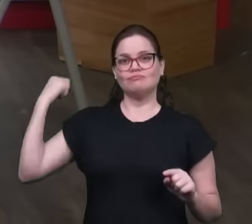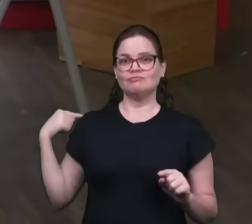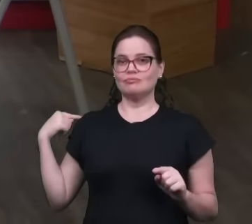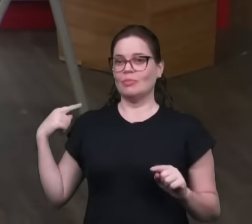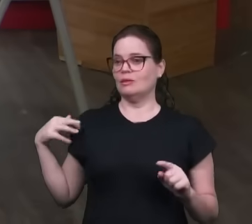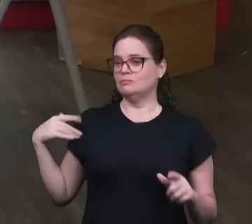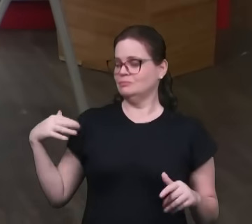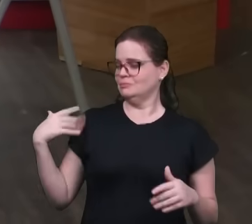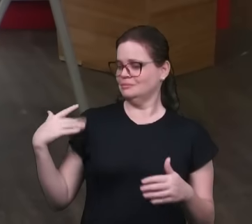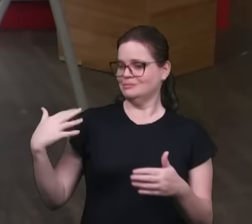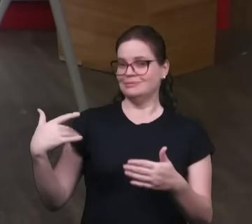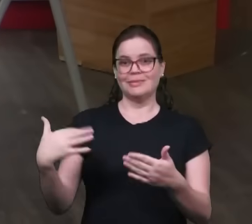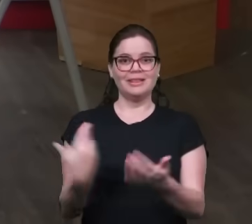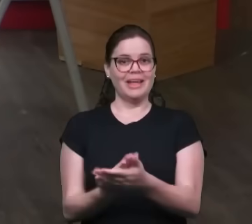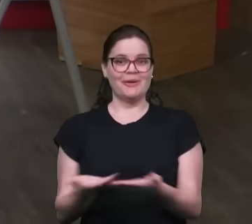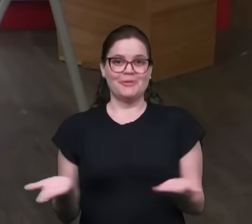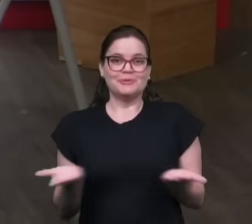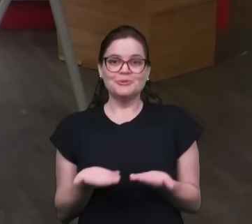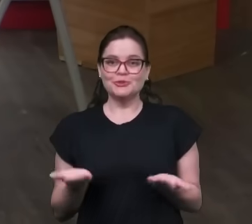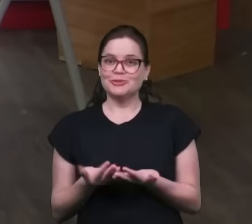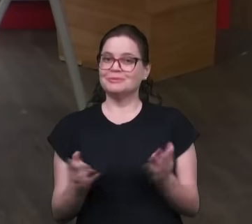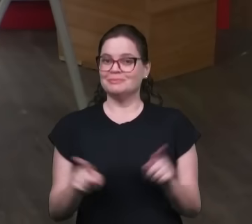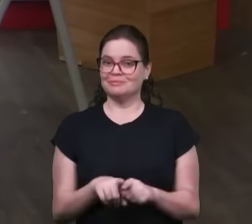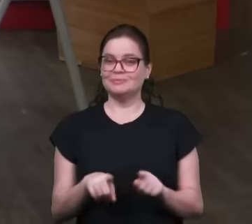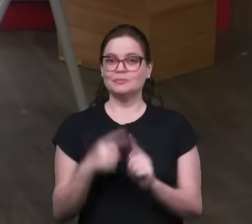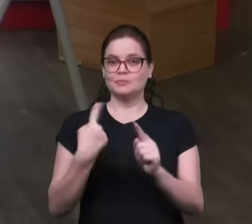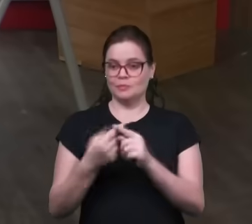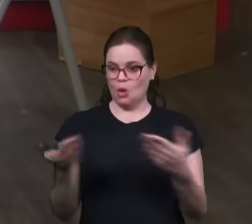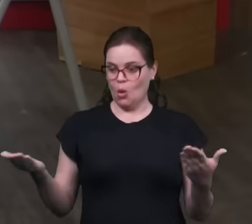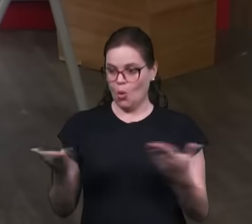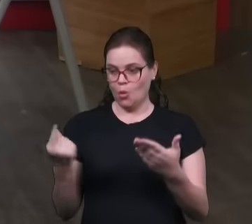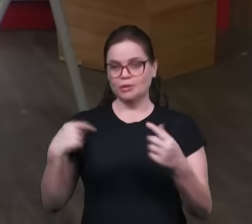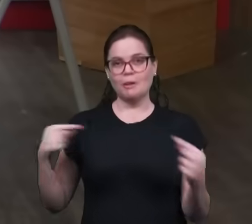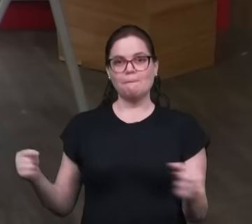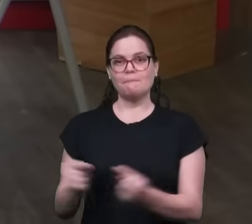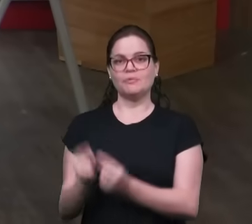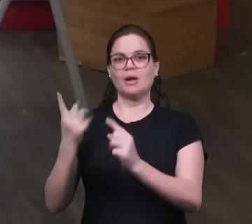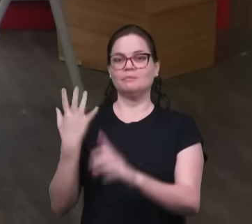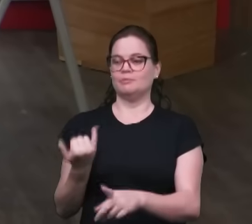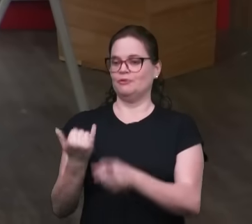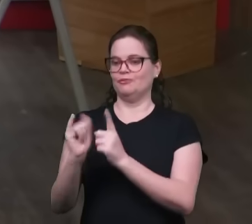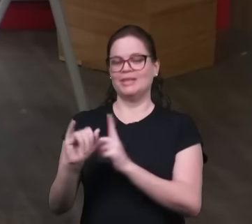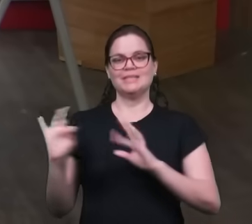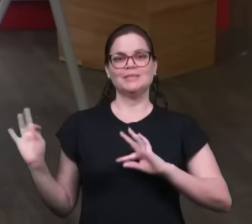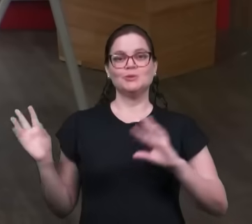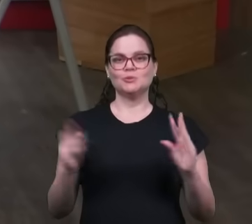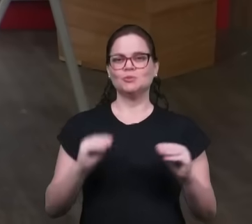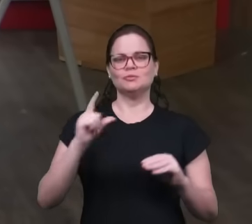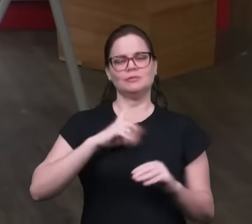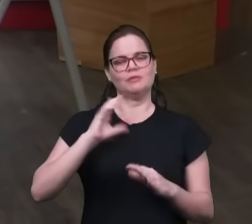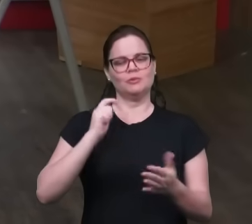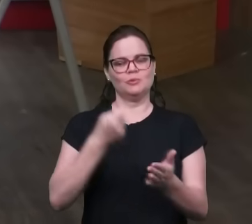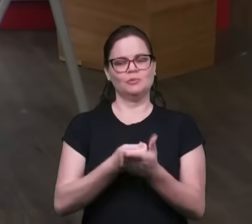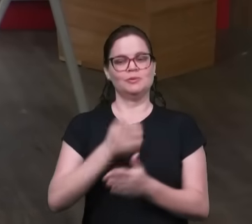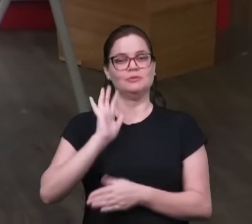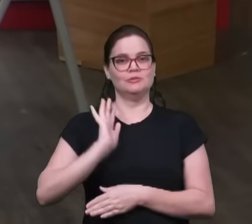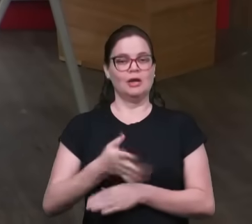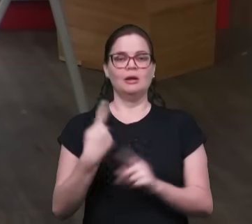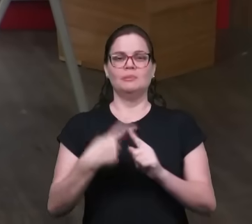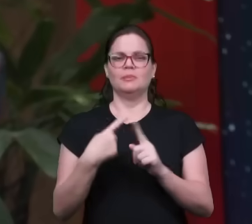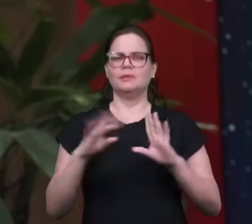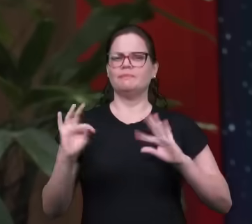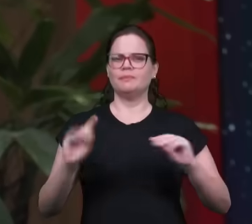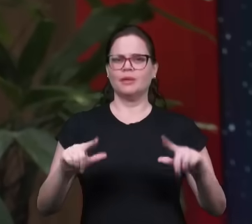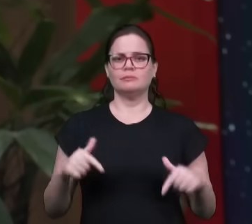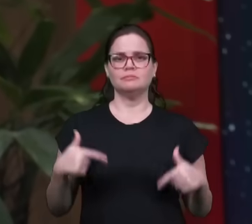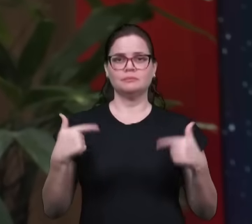também nos nossos dias, né? Exato. Porque hoje cumpre-se as profecias, todas aquelas expectativas, todas aquelas operações que aconteceu